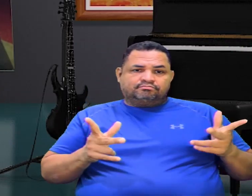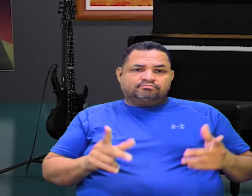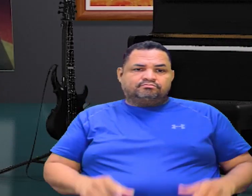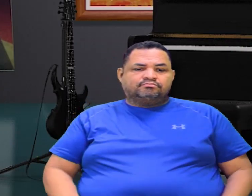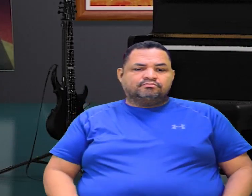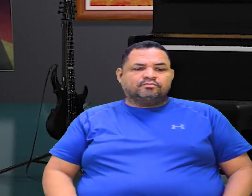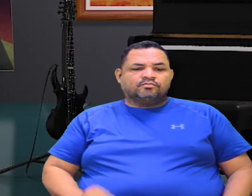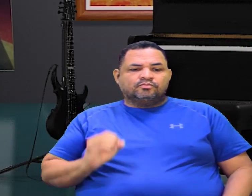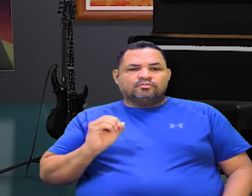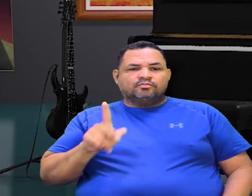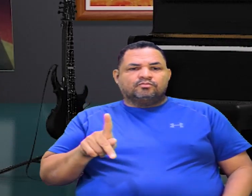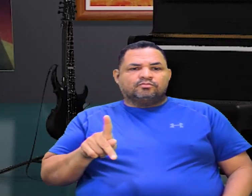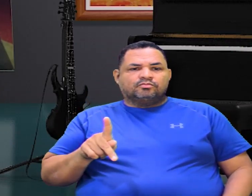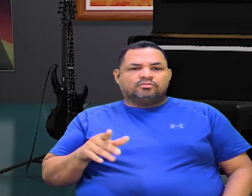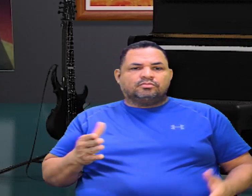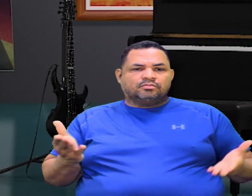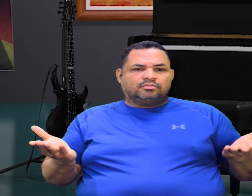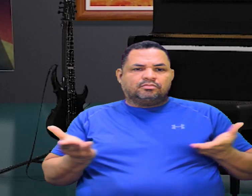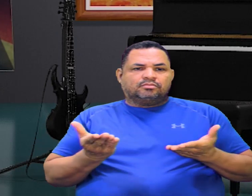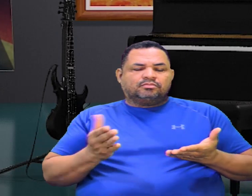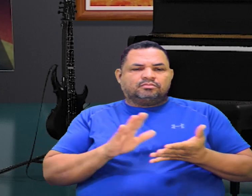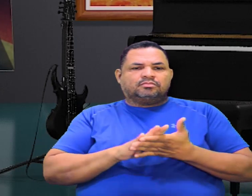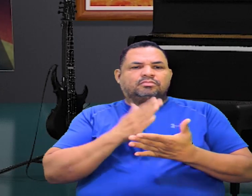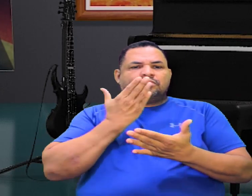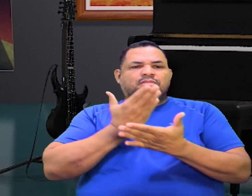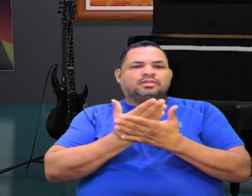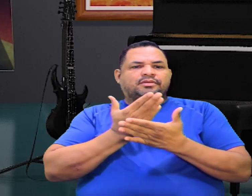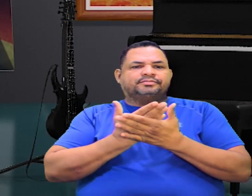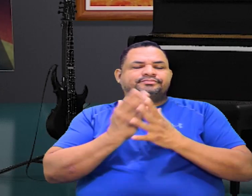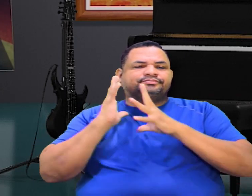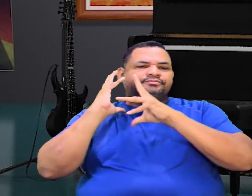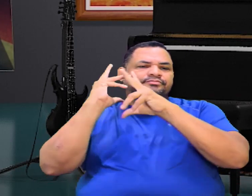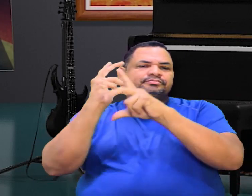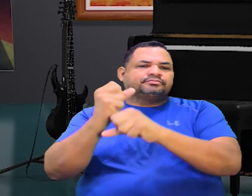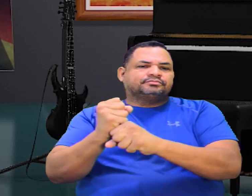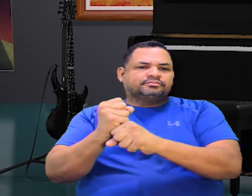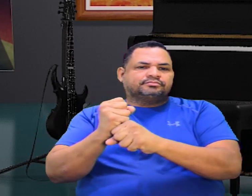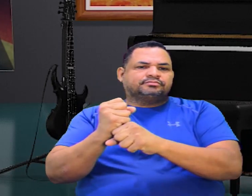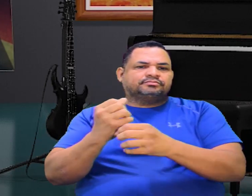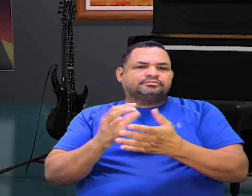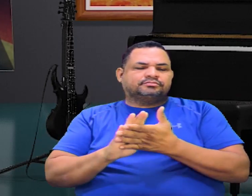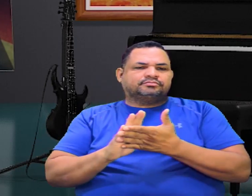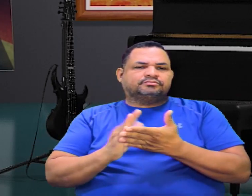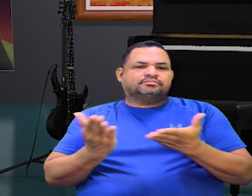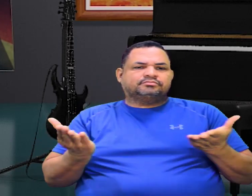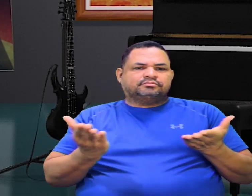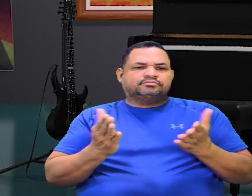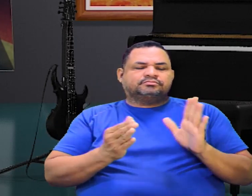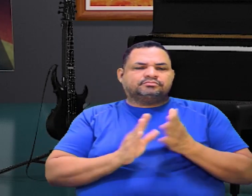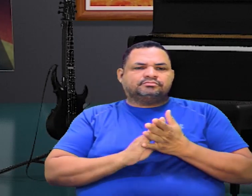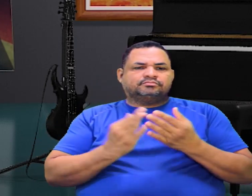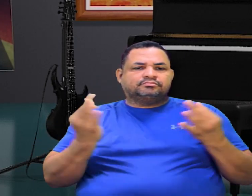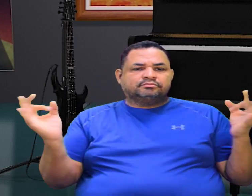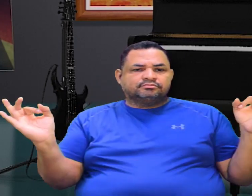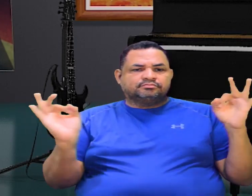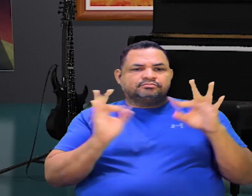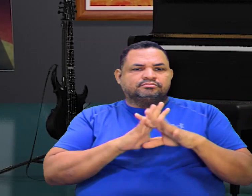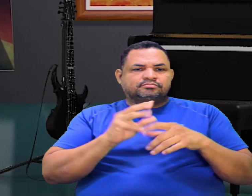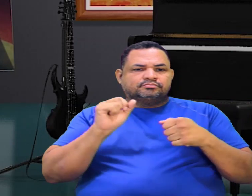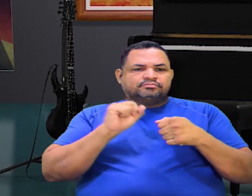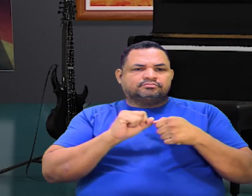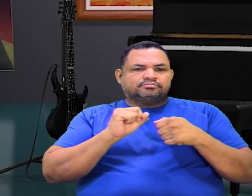procurando Ok Então essa é a nossa revisão e nós estamos aí prontos eu acredito